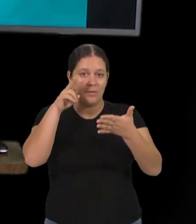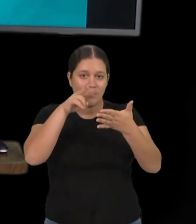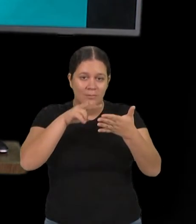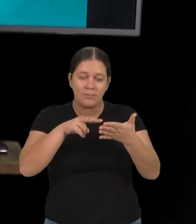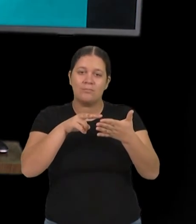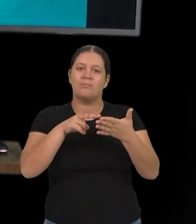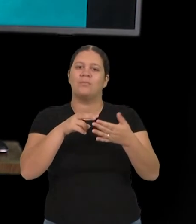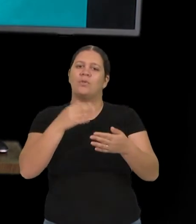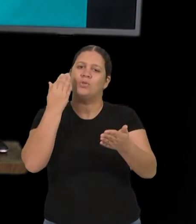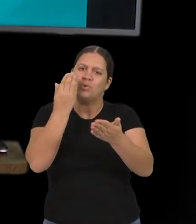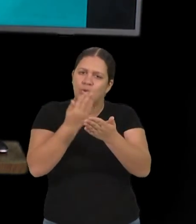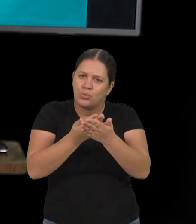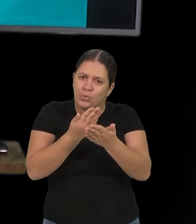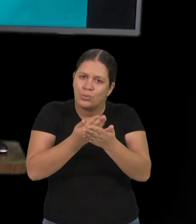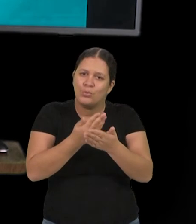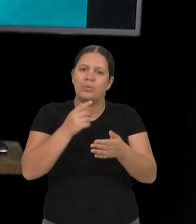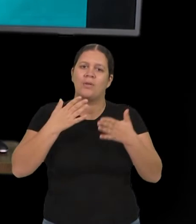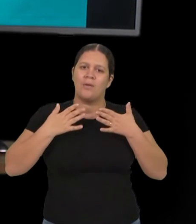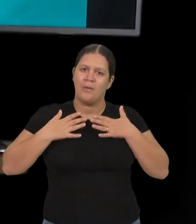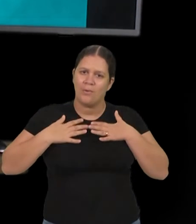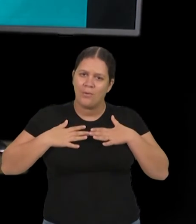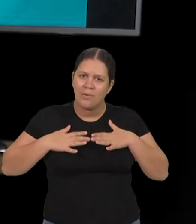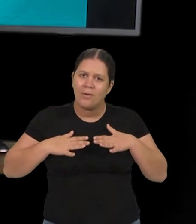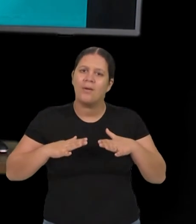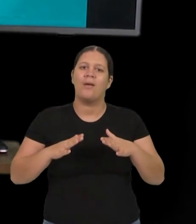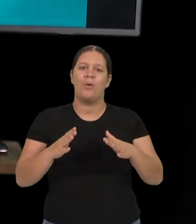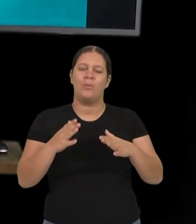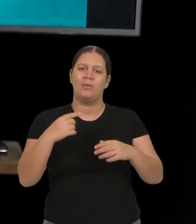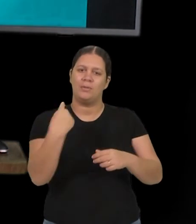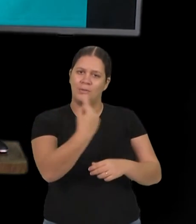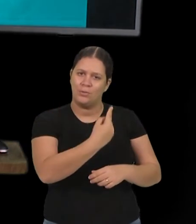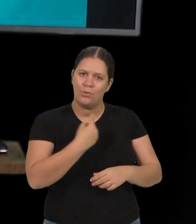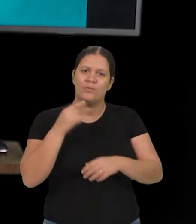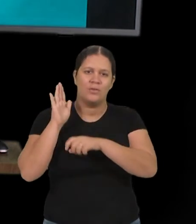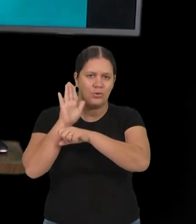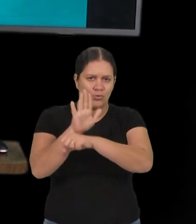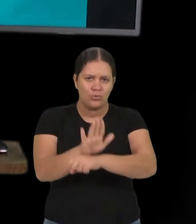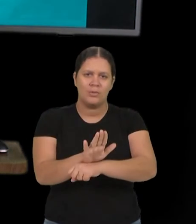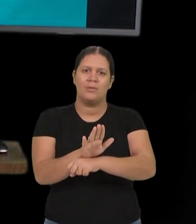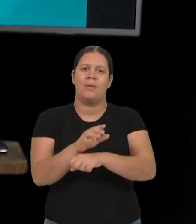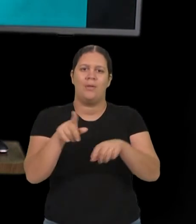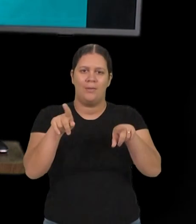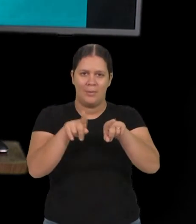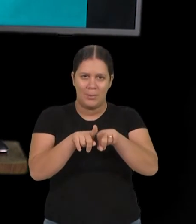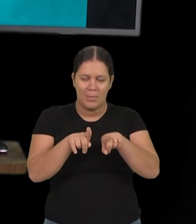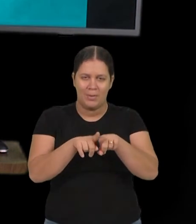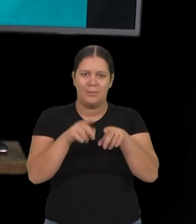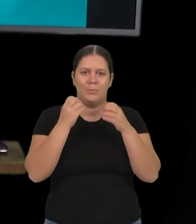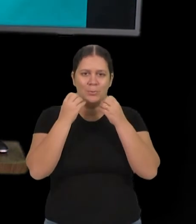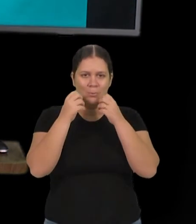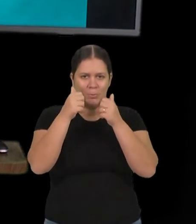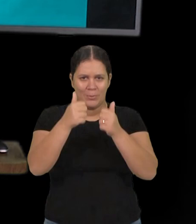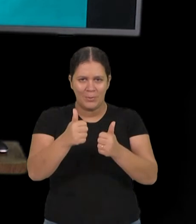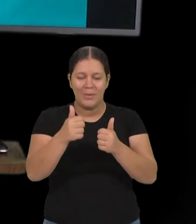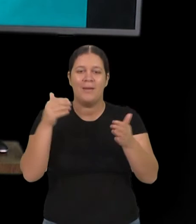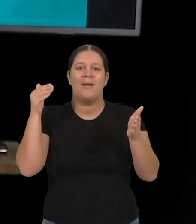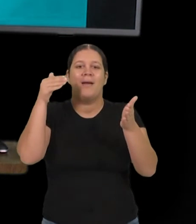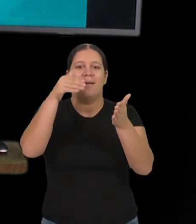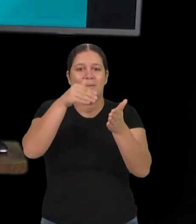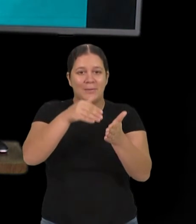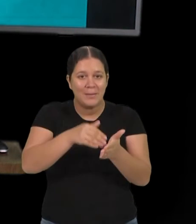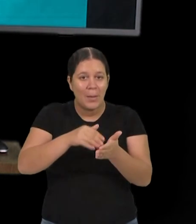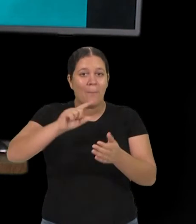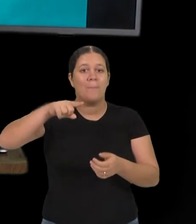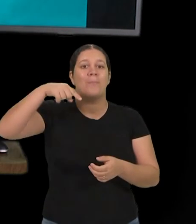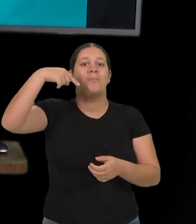E segue em frente, estuda com calma, que a gente do lado de cá vai te ajudar. Tudo bem? Então,